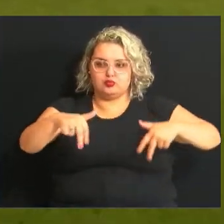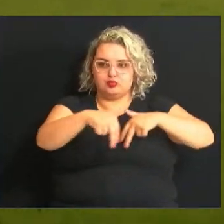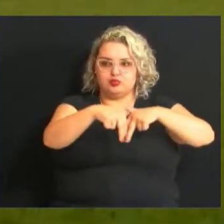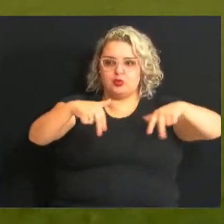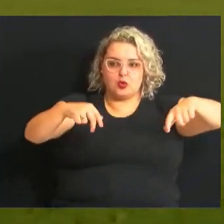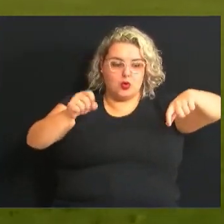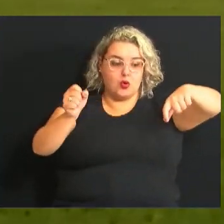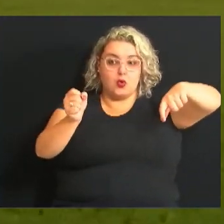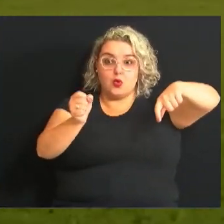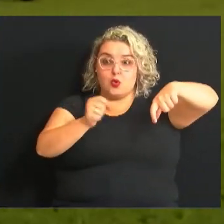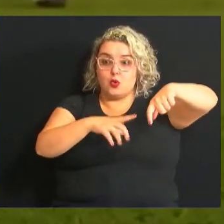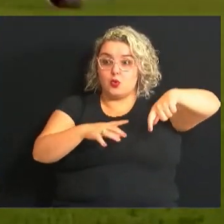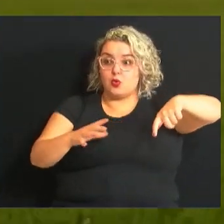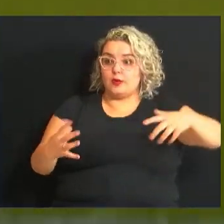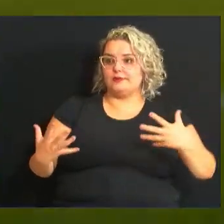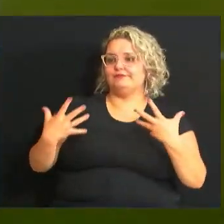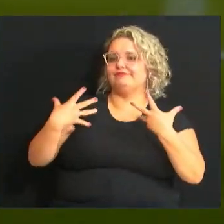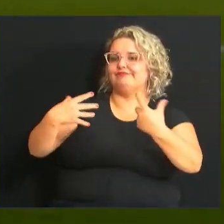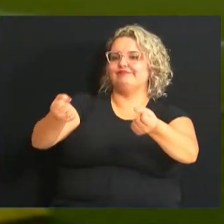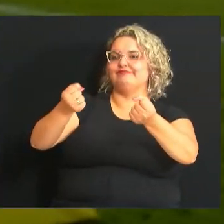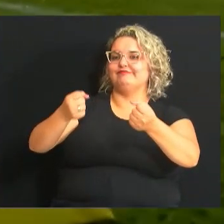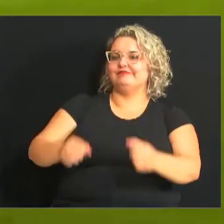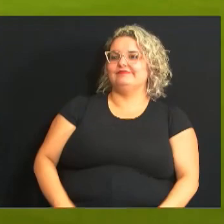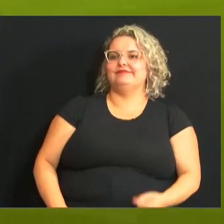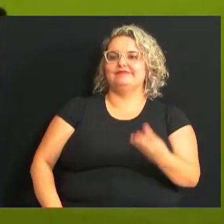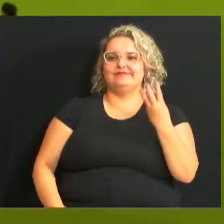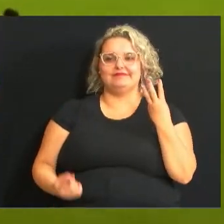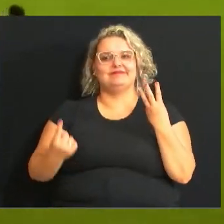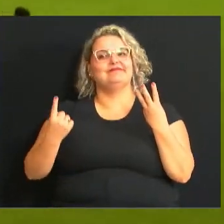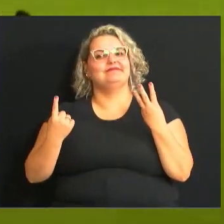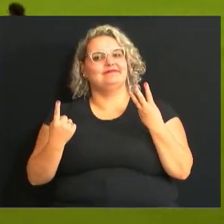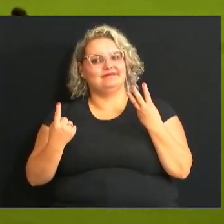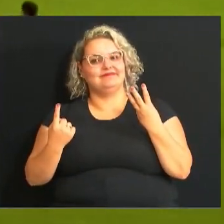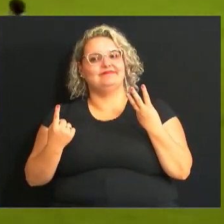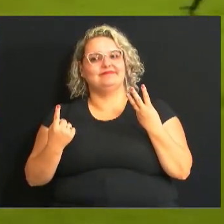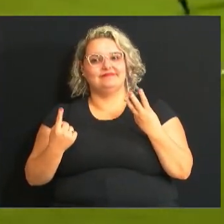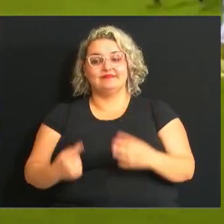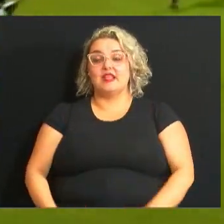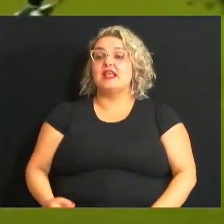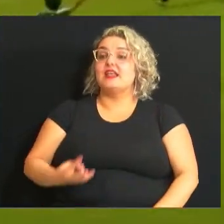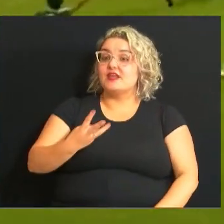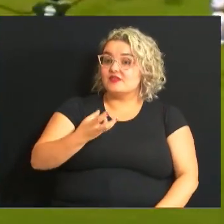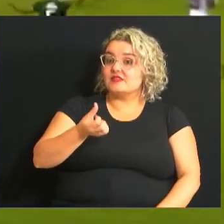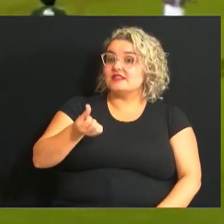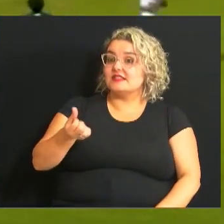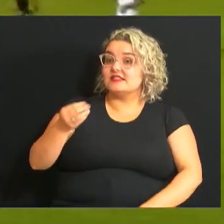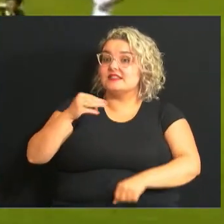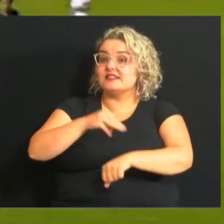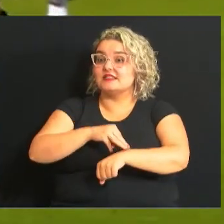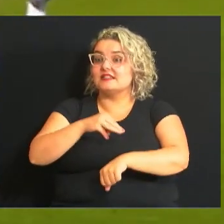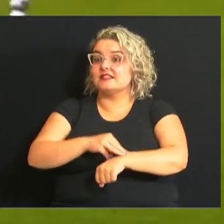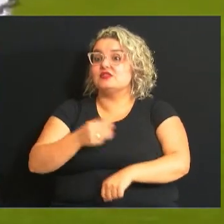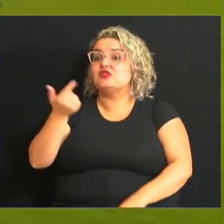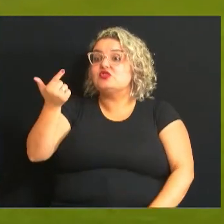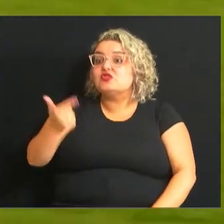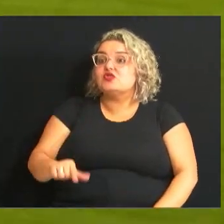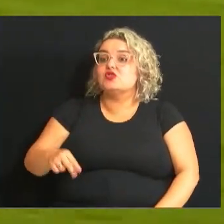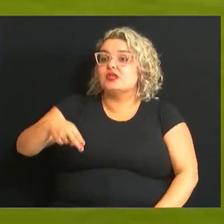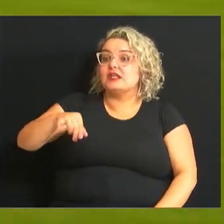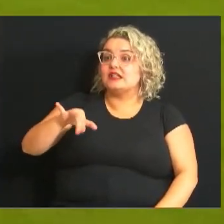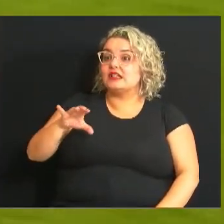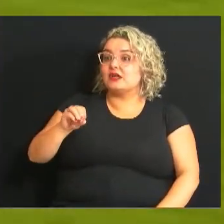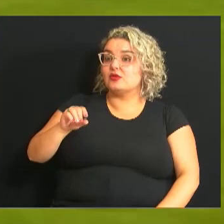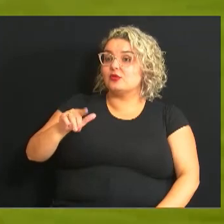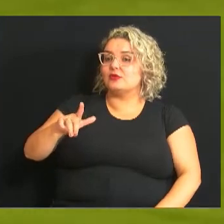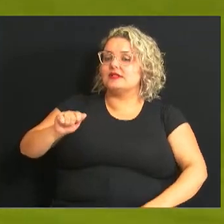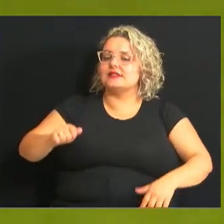goleirão aceitou? 3-1 Guarani. E aos 36 minutos, de novo Nicolas pela esquerda, só